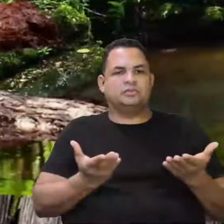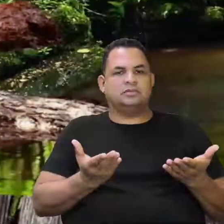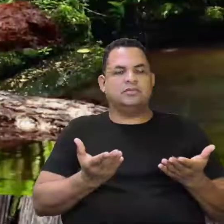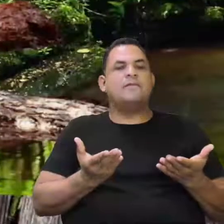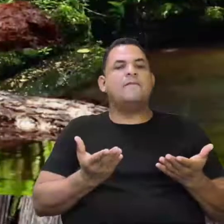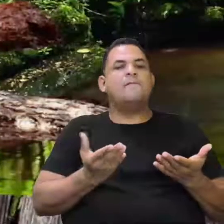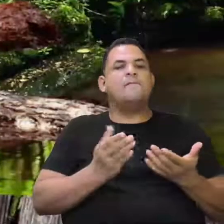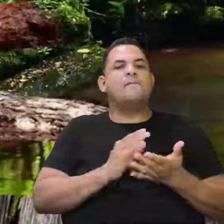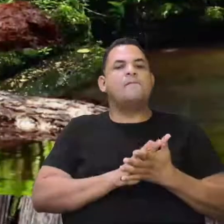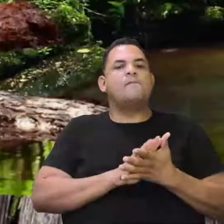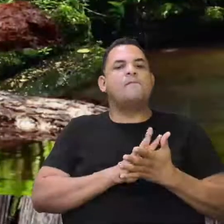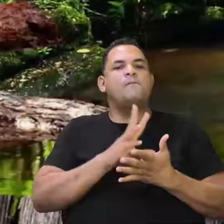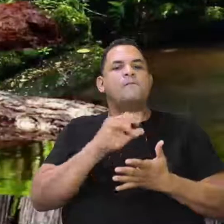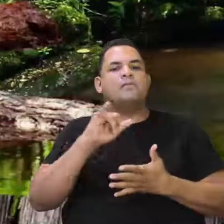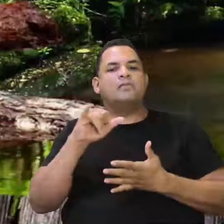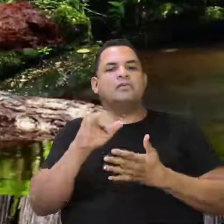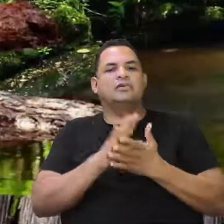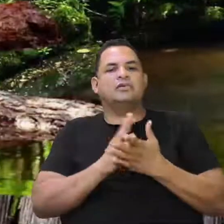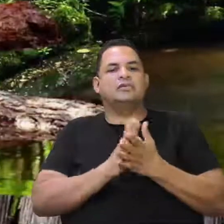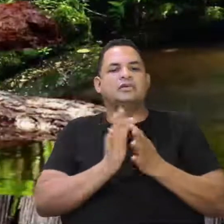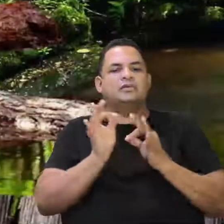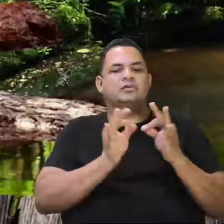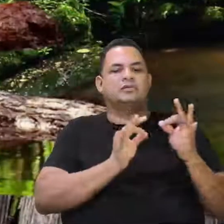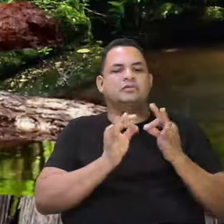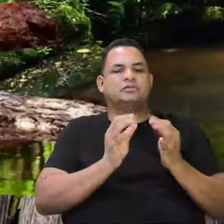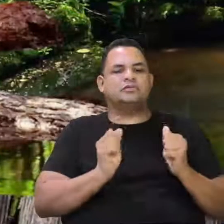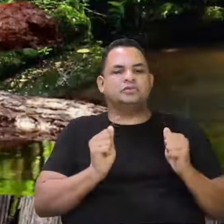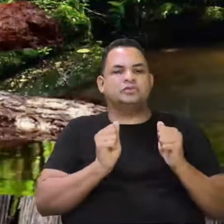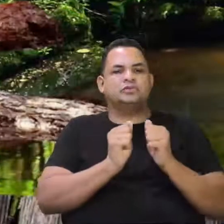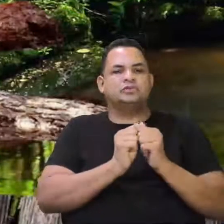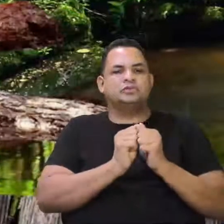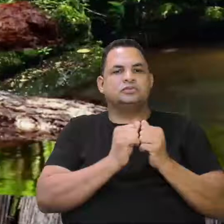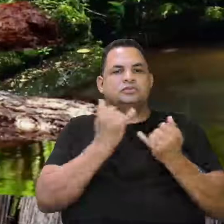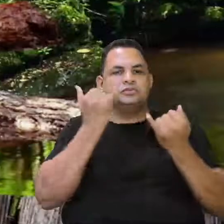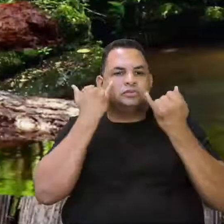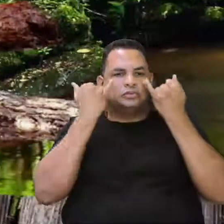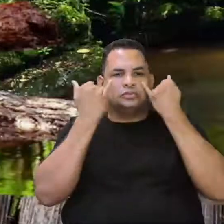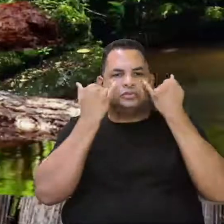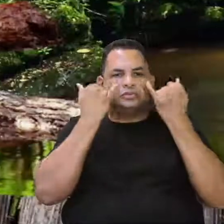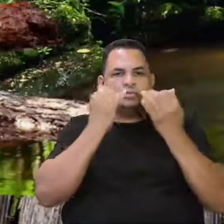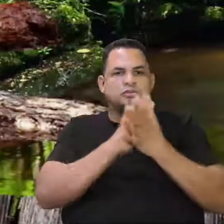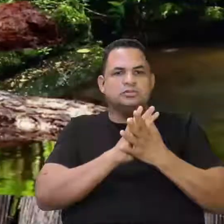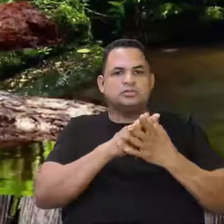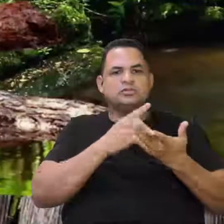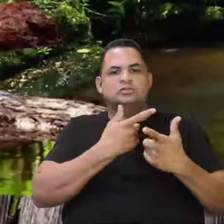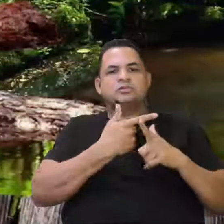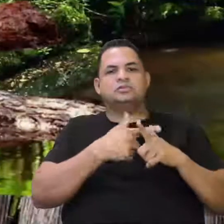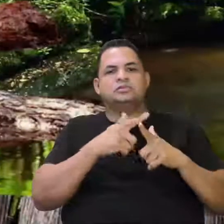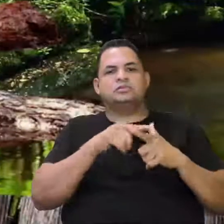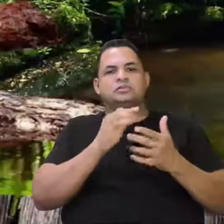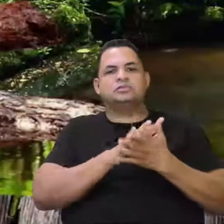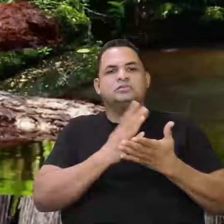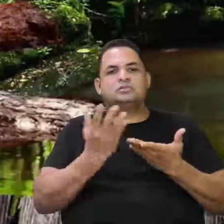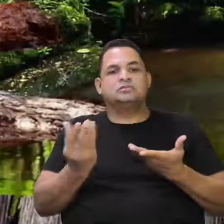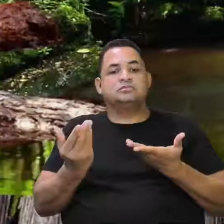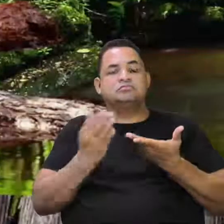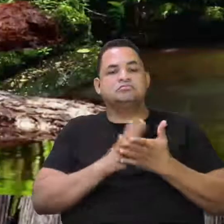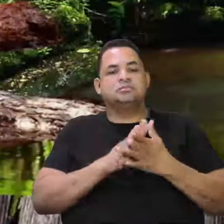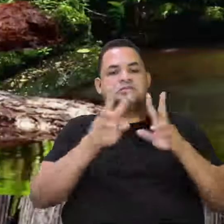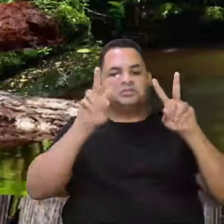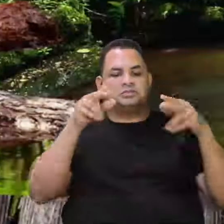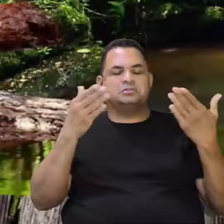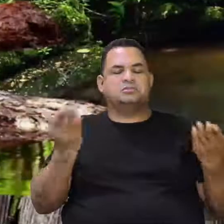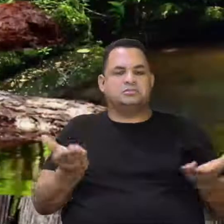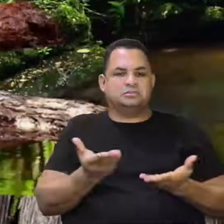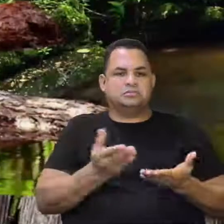gente vai, então, construir juntos essas informações e as problemáticas que são trazidas com ela,